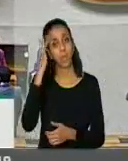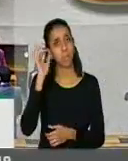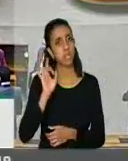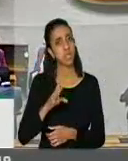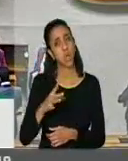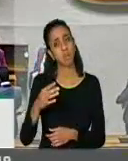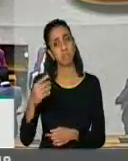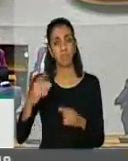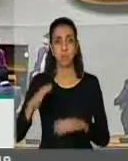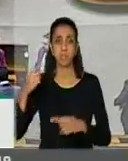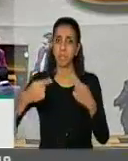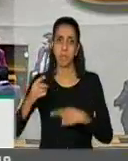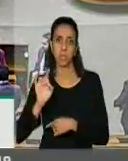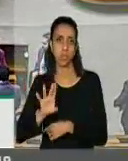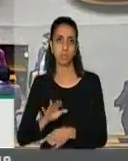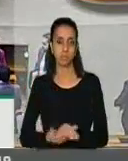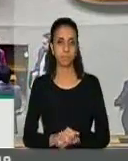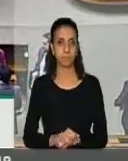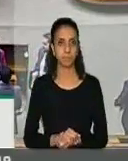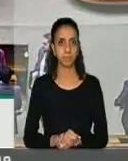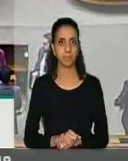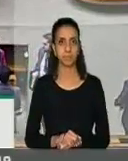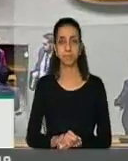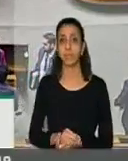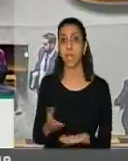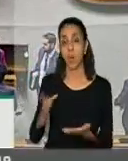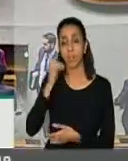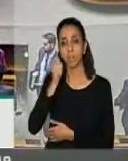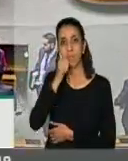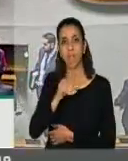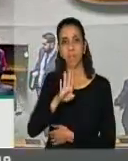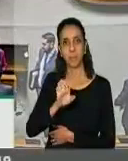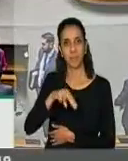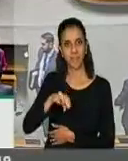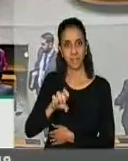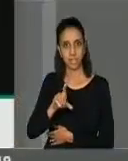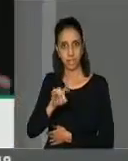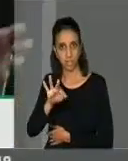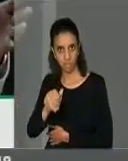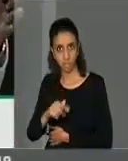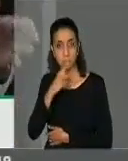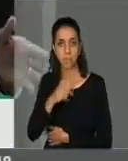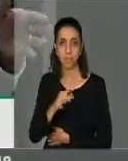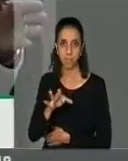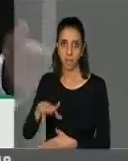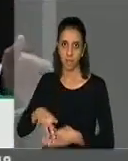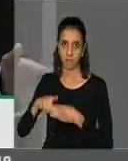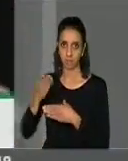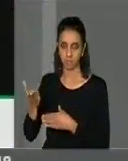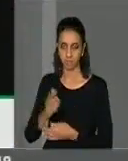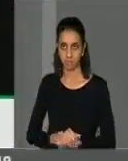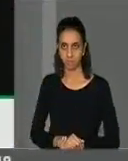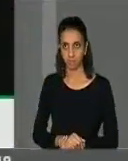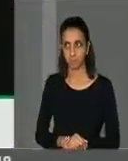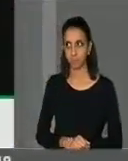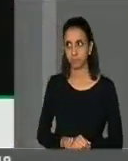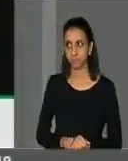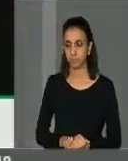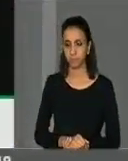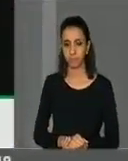apenas de debates aqui na Câmara dos Deputados. Deputada Benedita da Silva, do PT do Rio de Janeiro, fala pela liderança do partido.